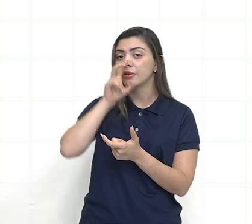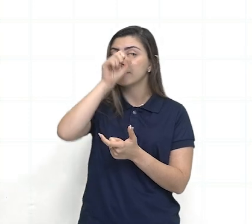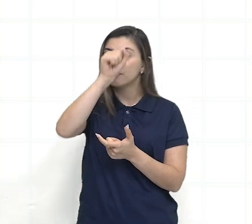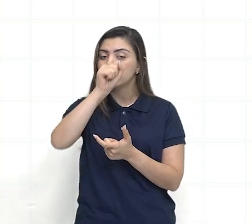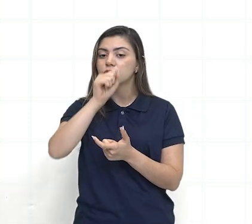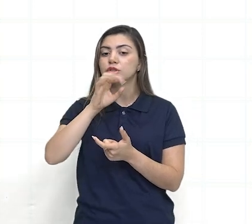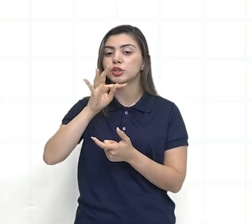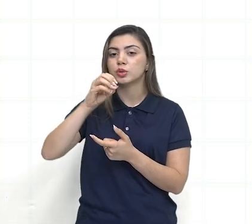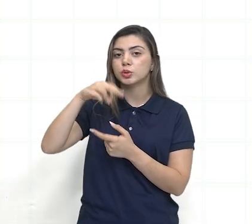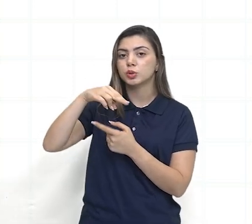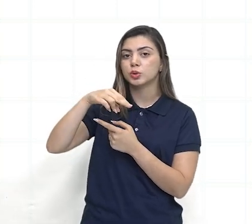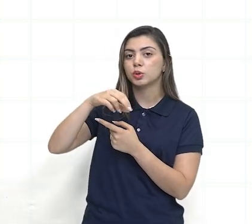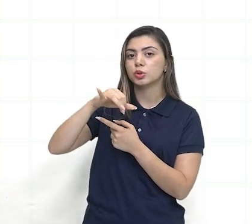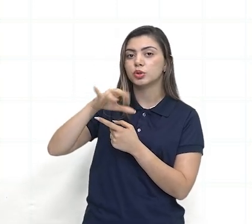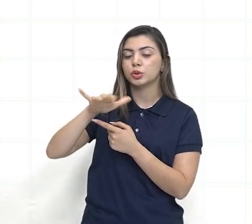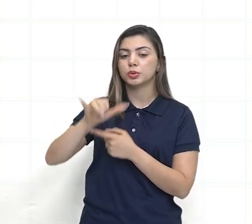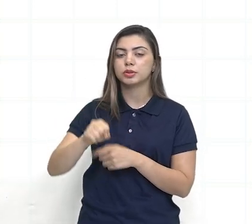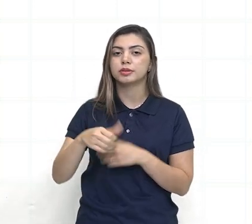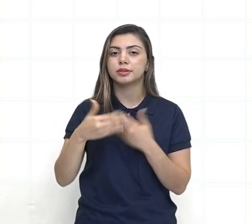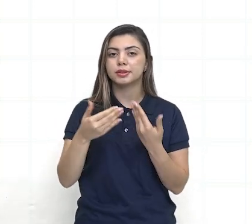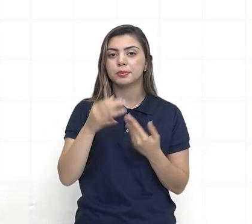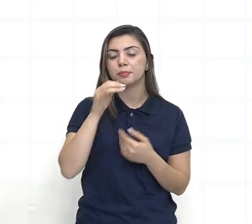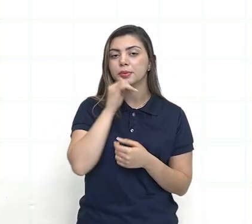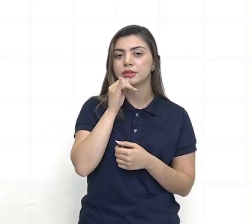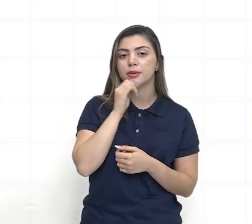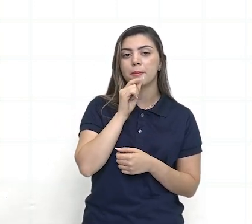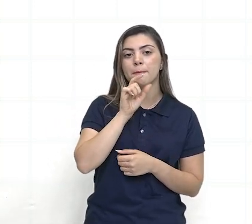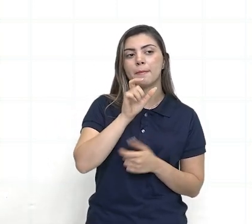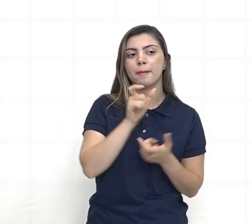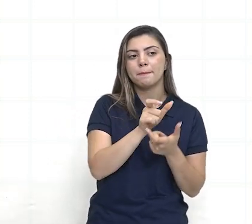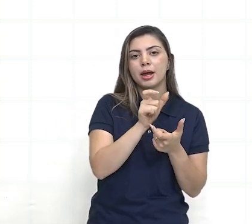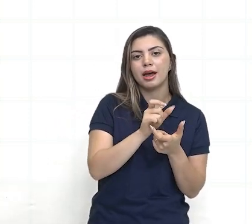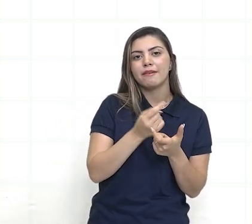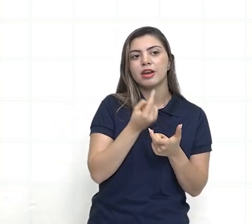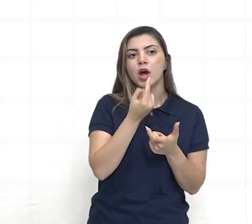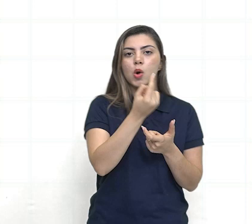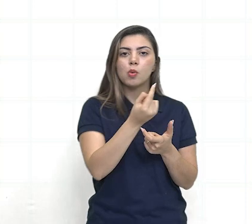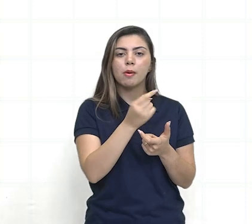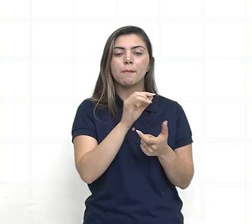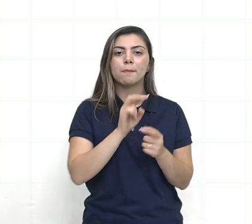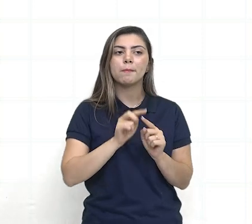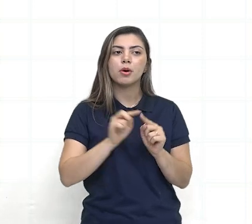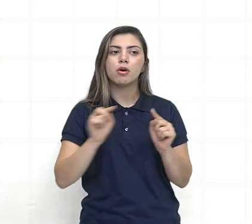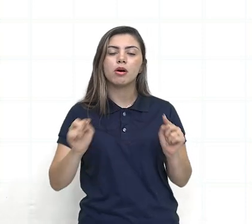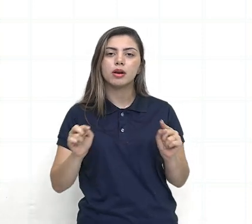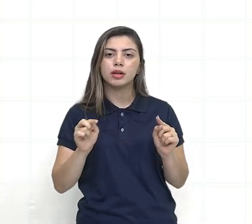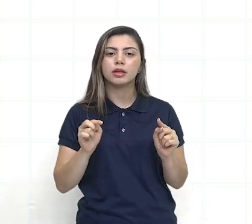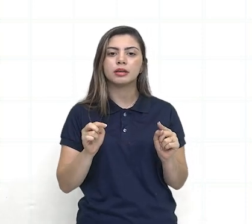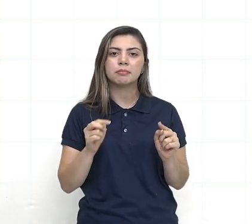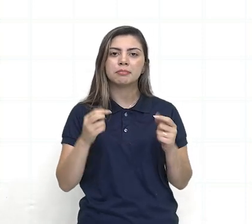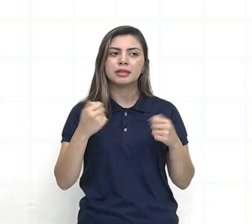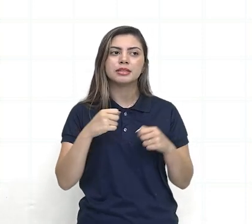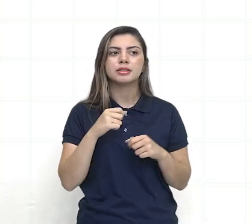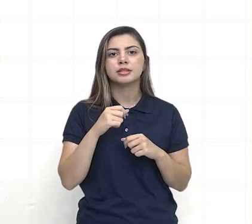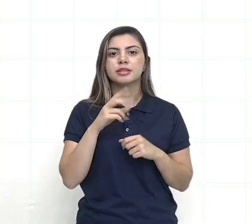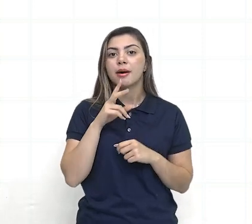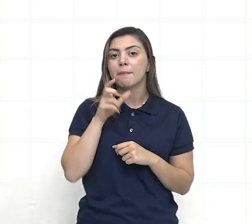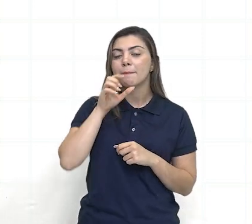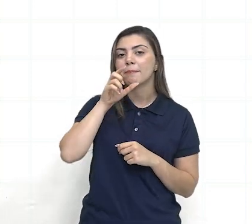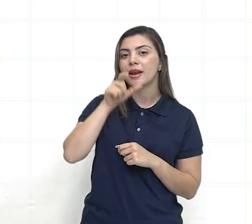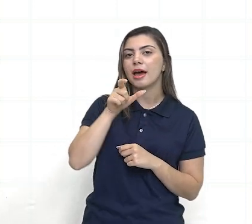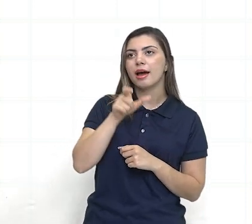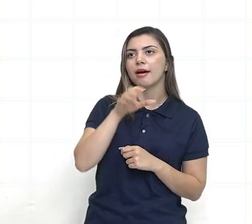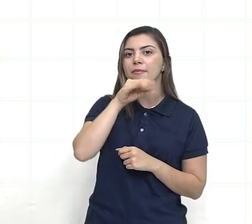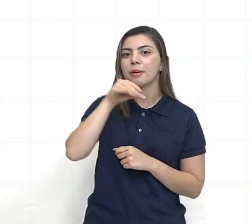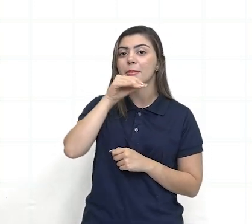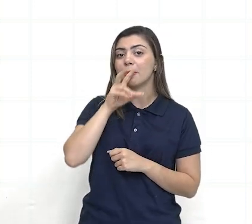só os tônicos. Os monossílabos, aquela palavrinha com uma única sílaba, mas que eu imprimo muita ênfase na pronúncia dessa